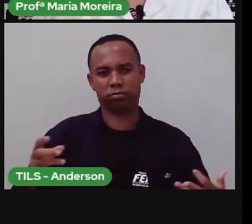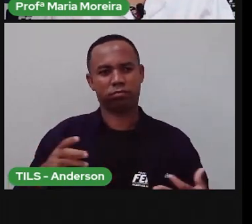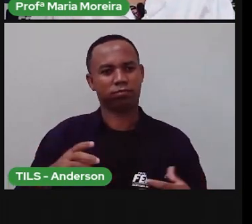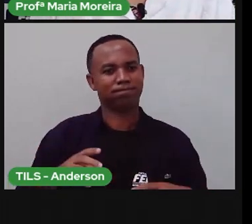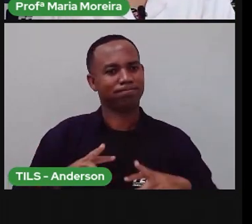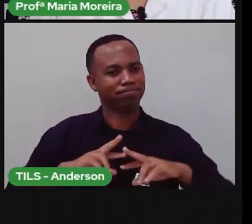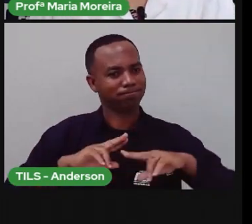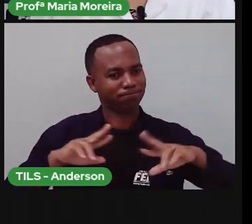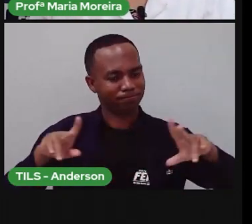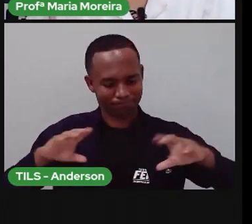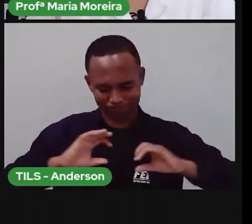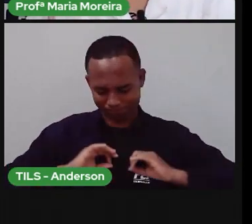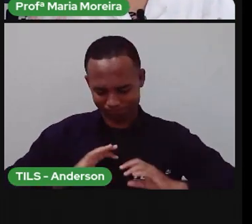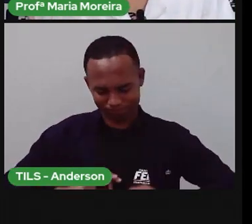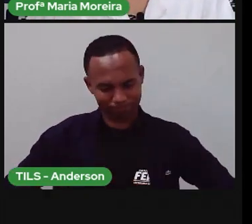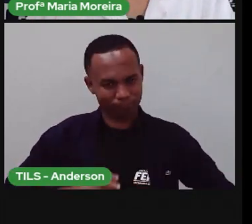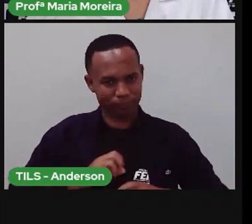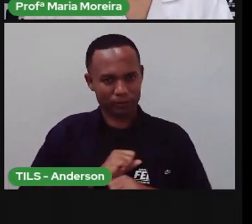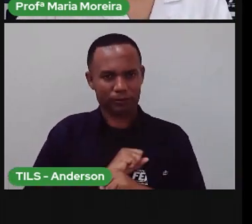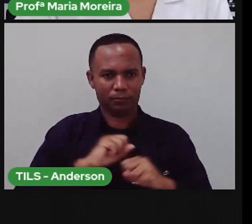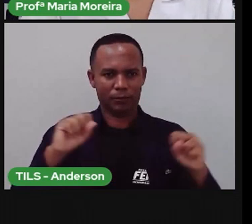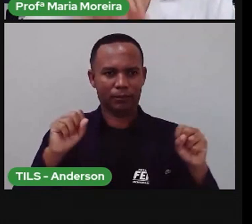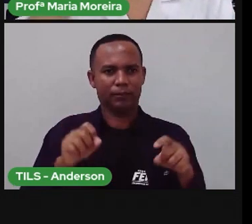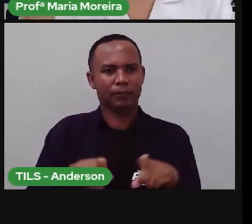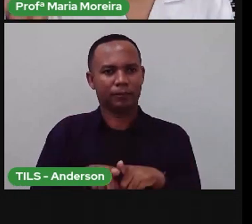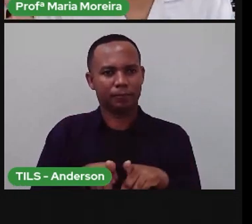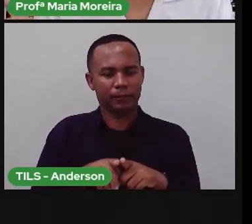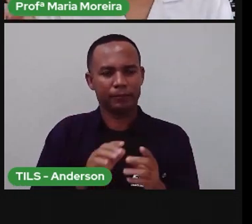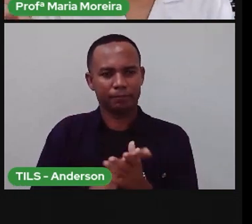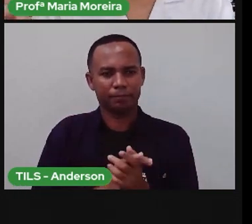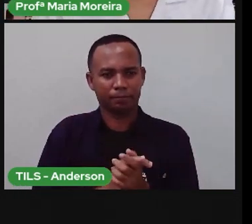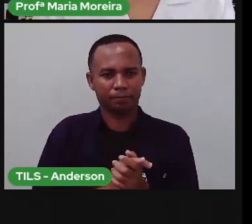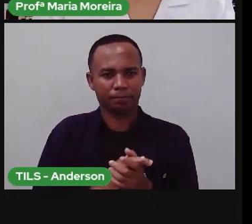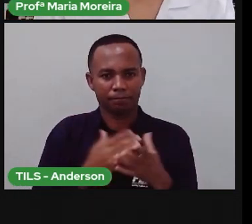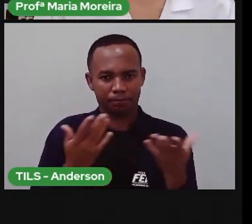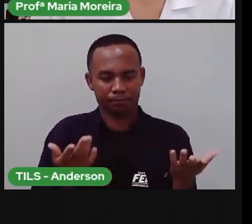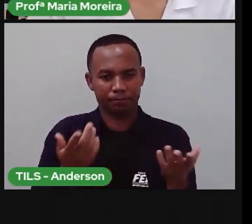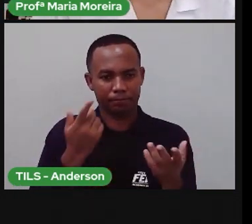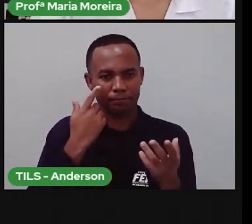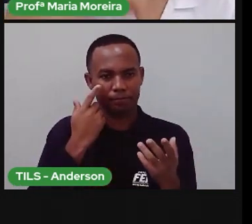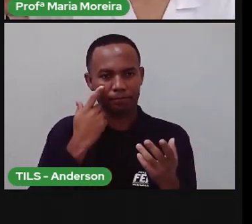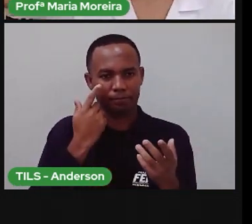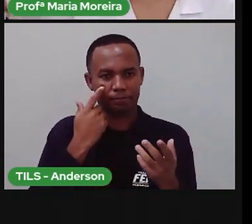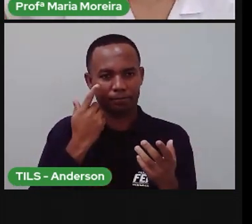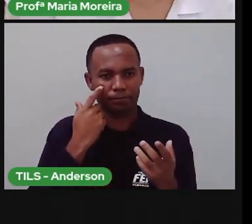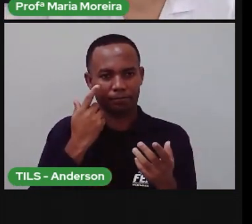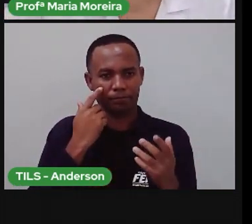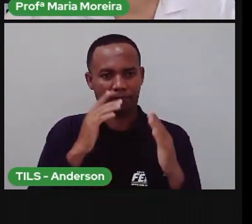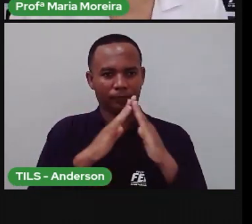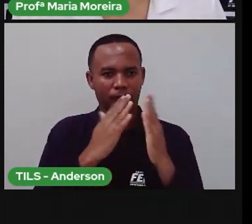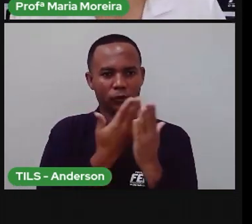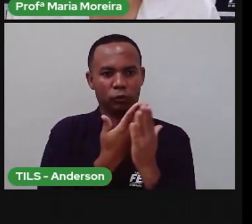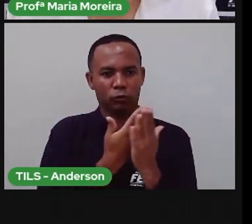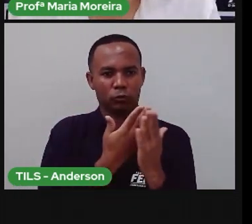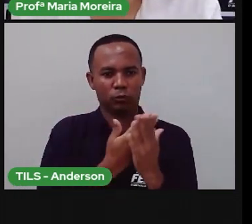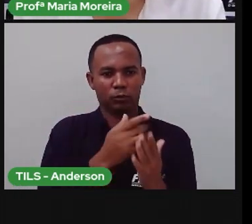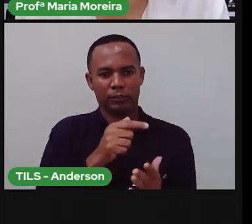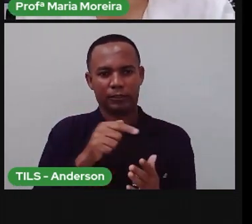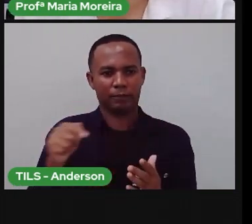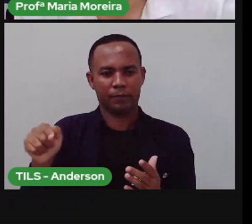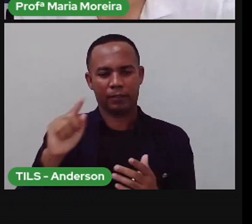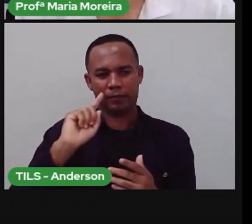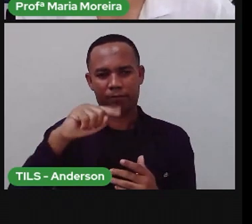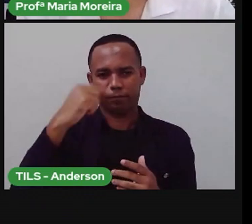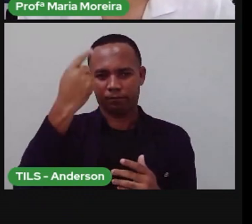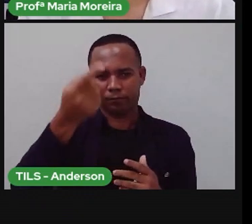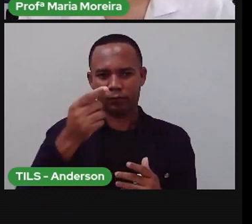órgãos, e esses órgãos, eles iriam explodir. Mas essa questão de órgãos, vamos ver nas aulas da próxima semana, que vamos falar sobre um assunto